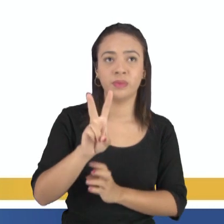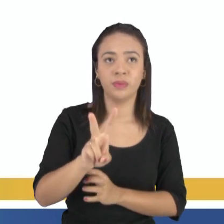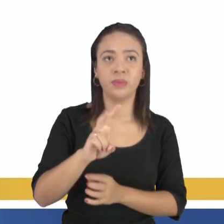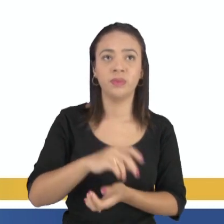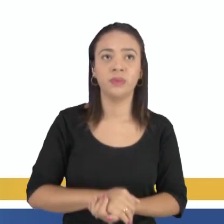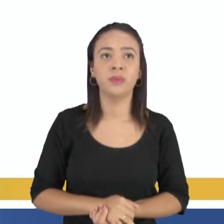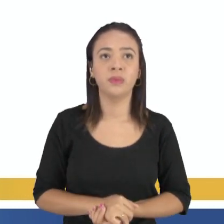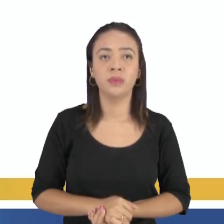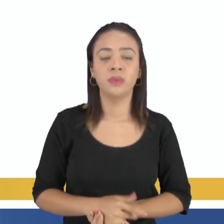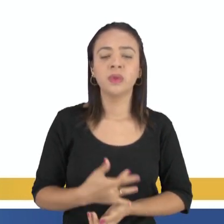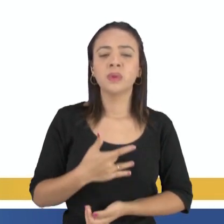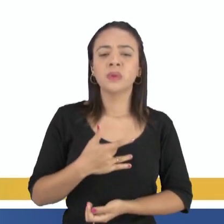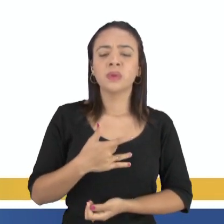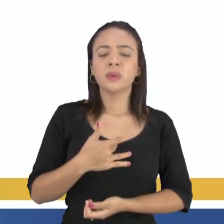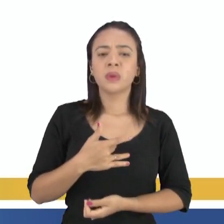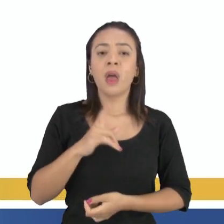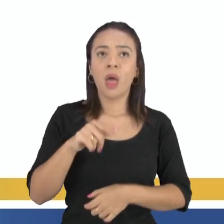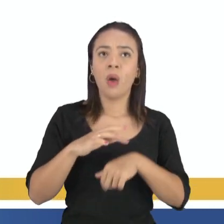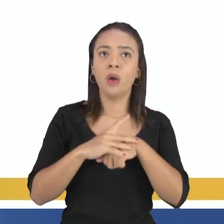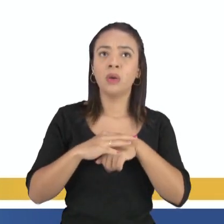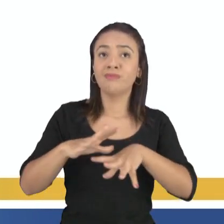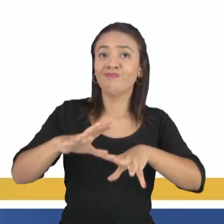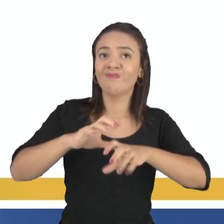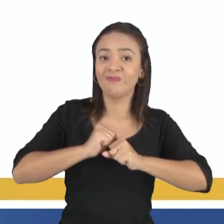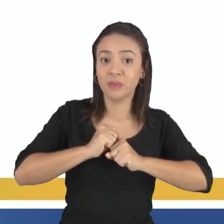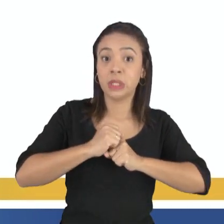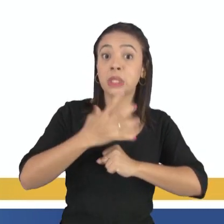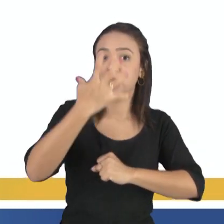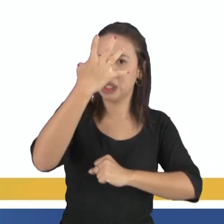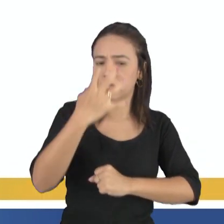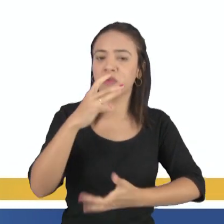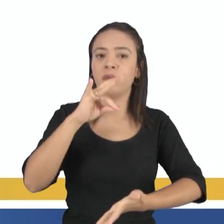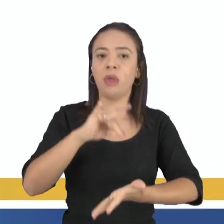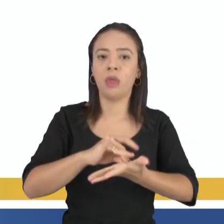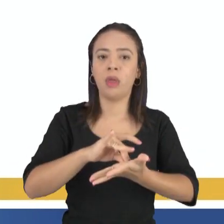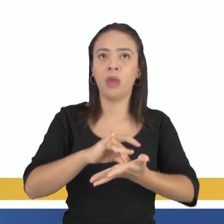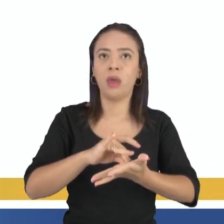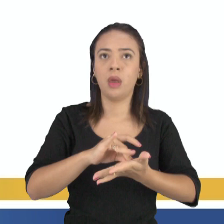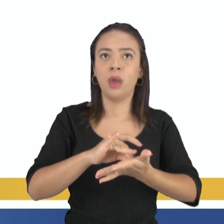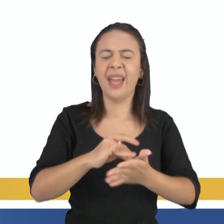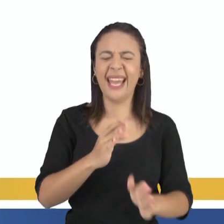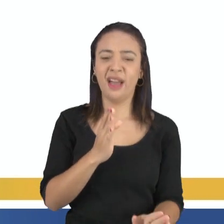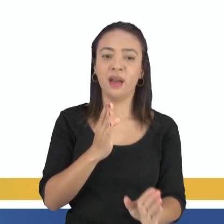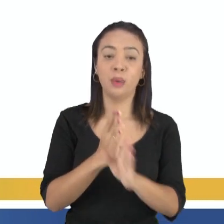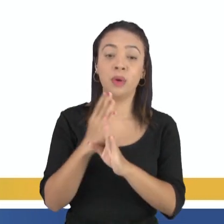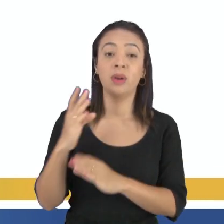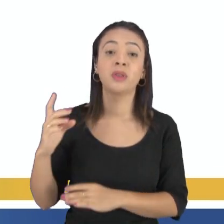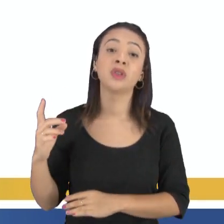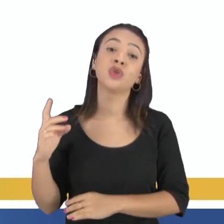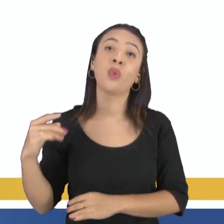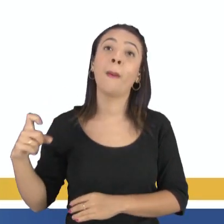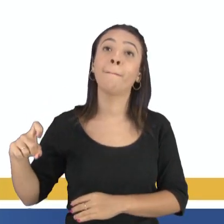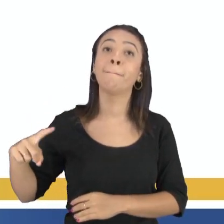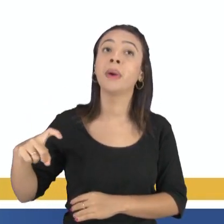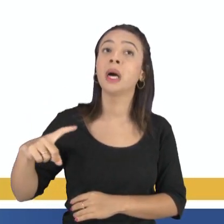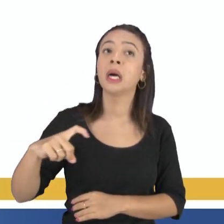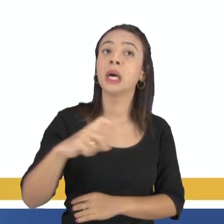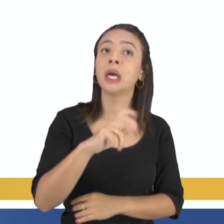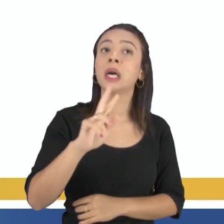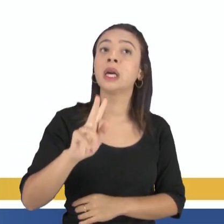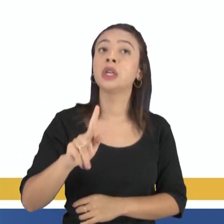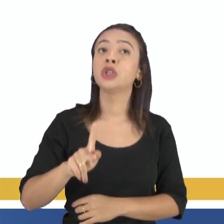2. A tuberculose é uma doença contagiosa grave causada por bactérias chamadas de bacilos de Koch. Olha só o nome